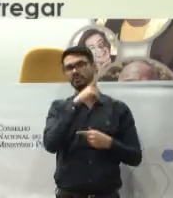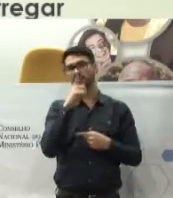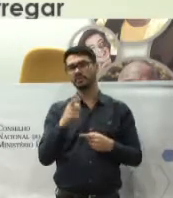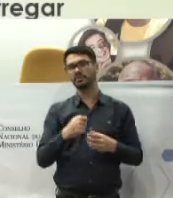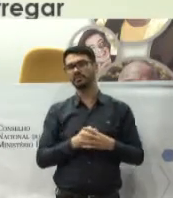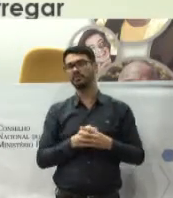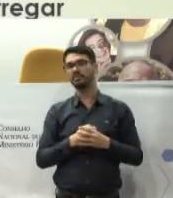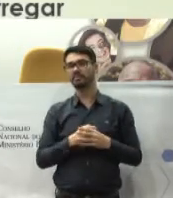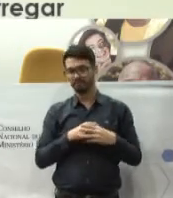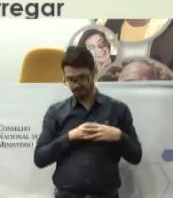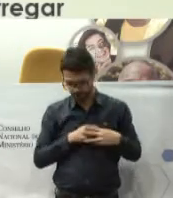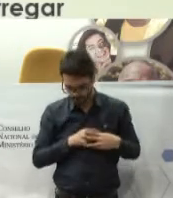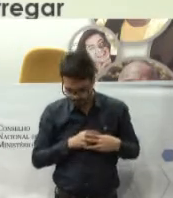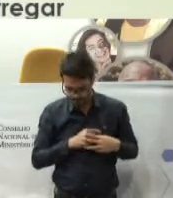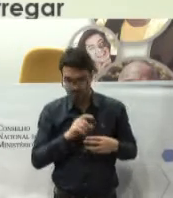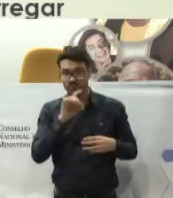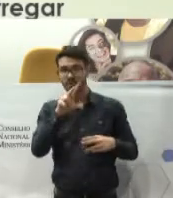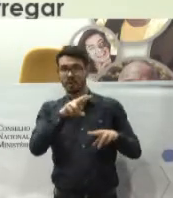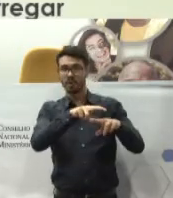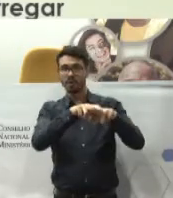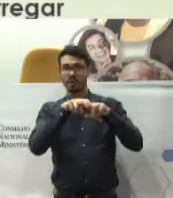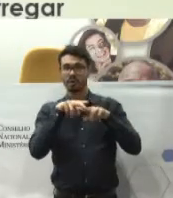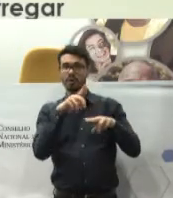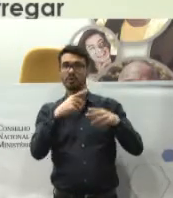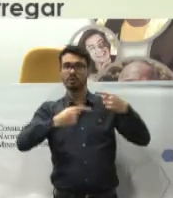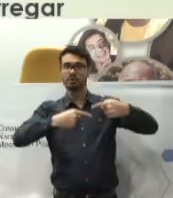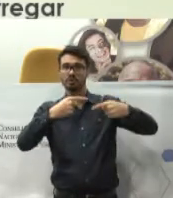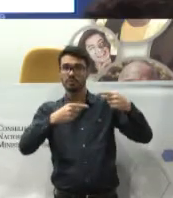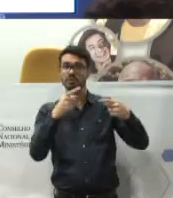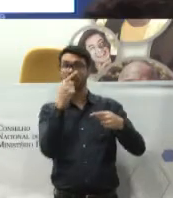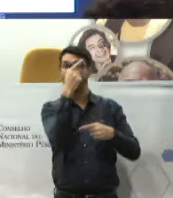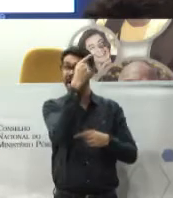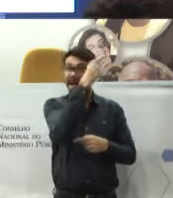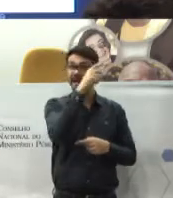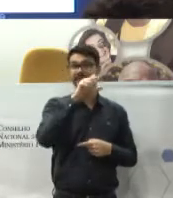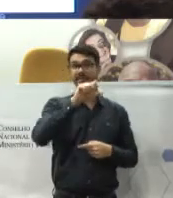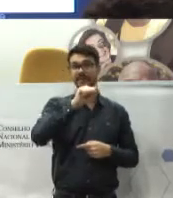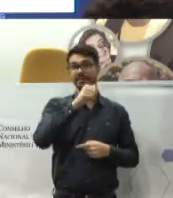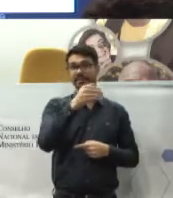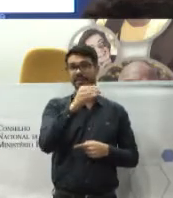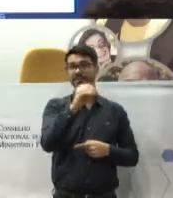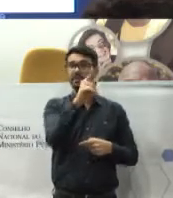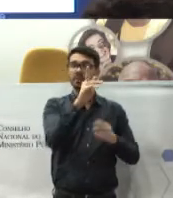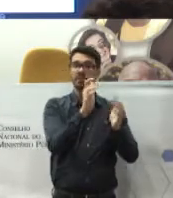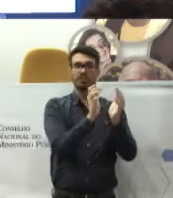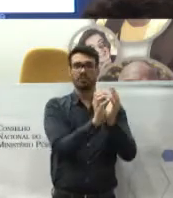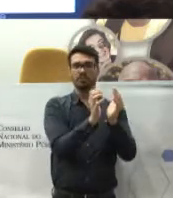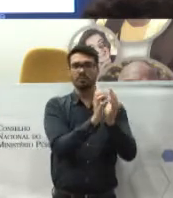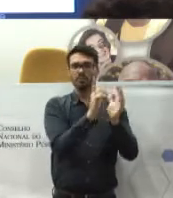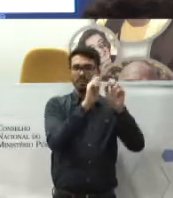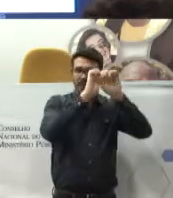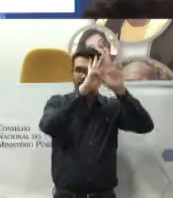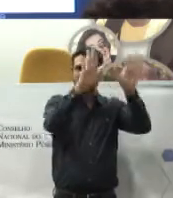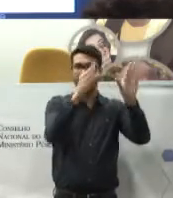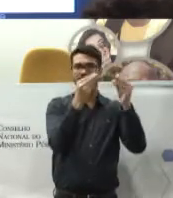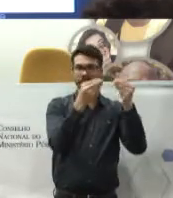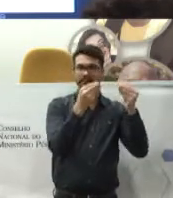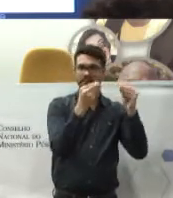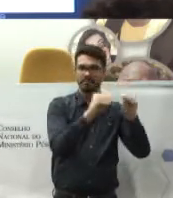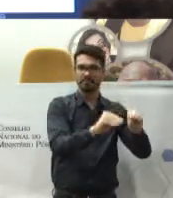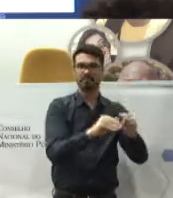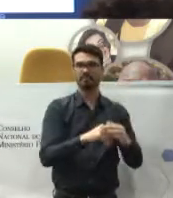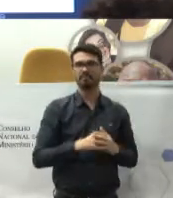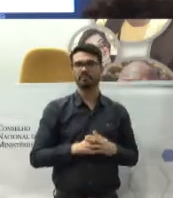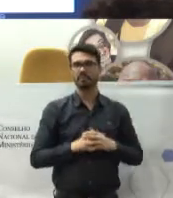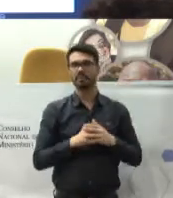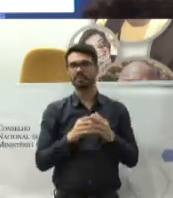saúde. Portanto, eles só discutiram a legitimação naquela ação coletiva. Isso ficou claro no